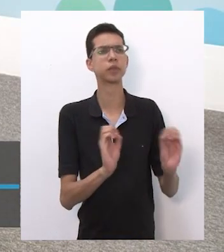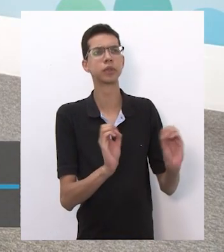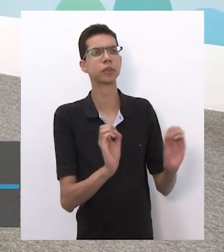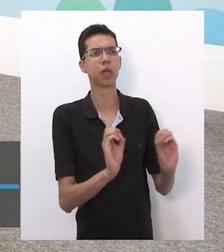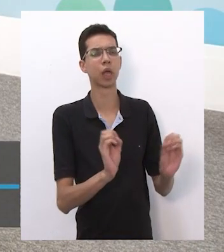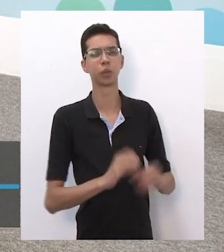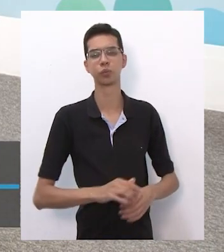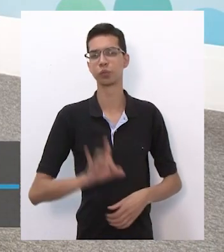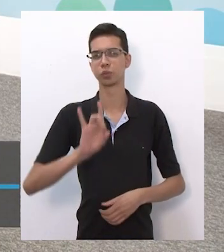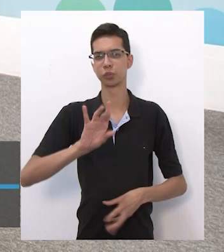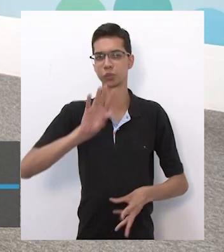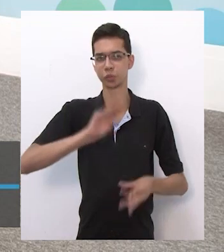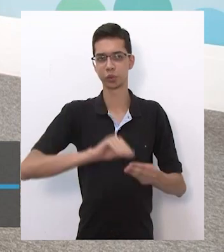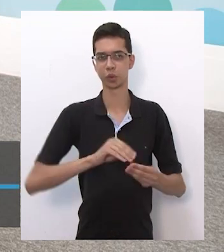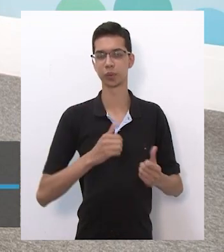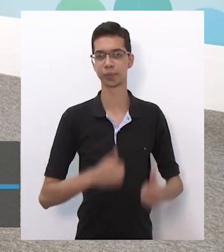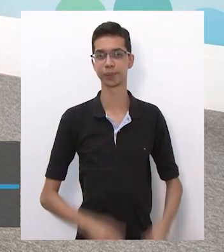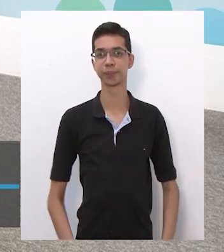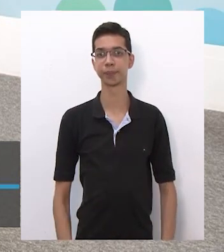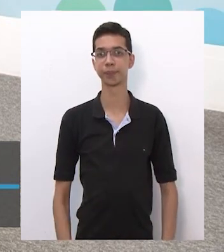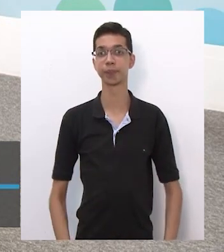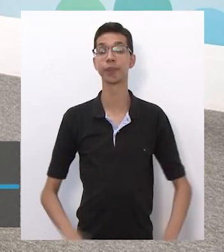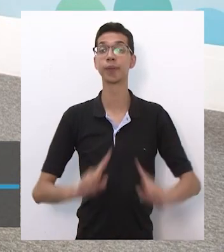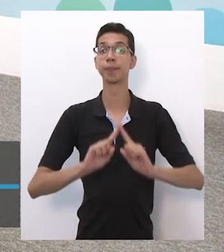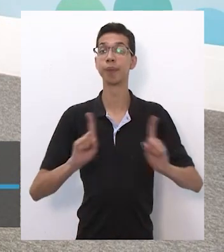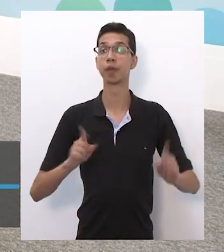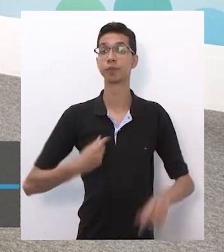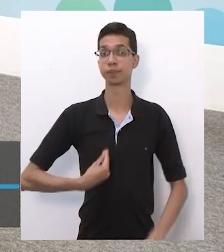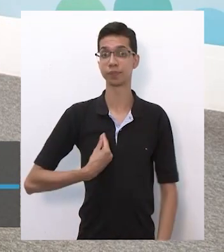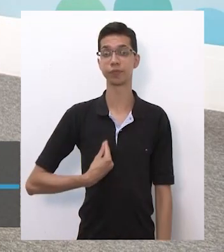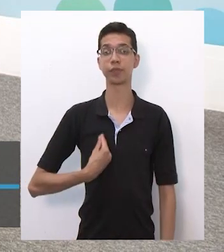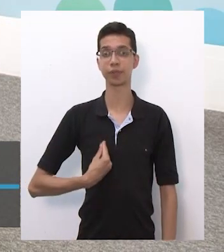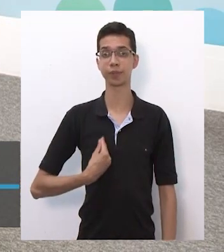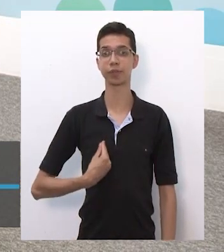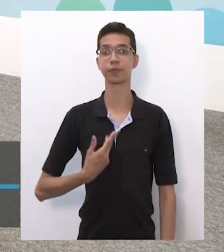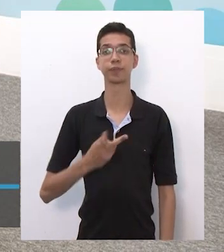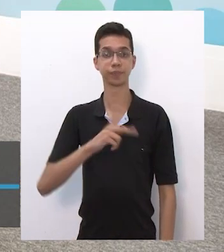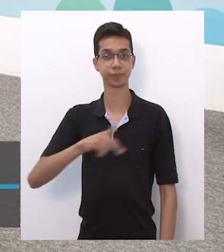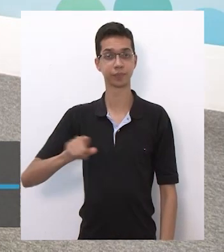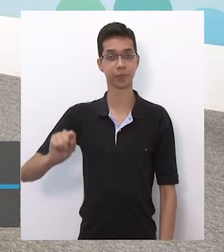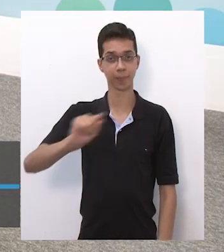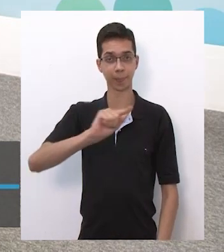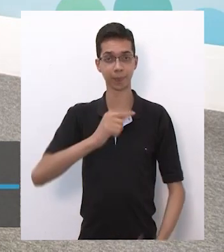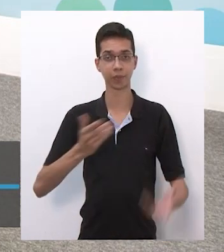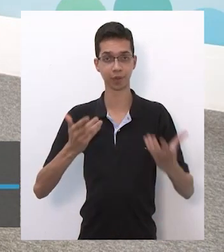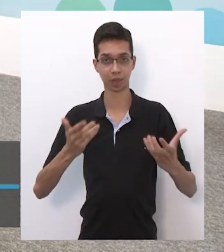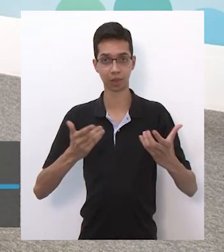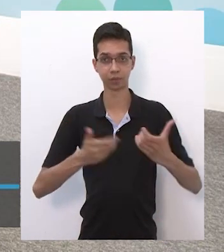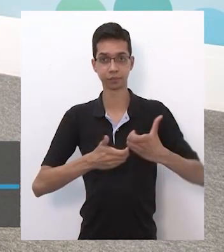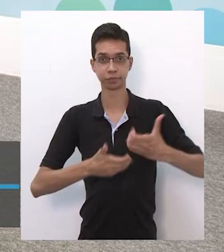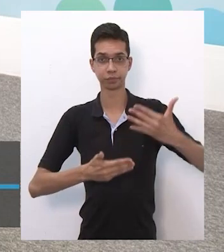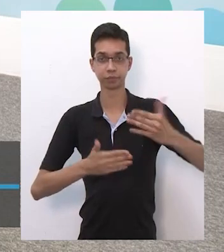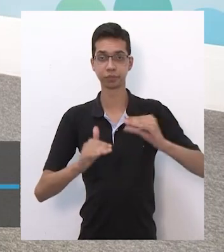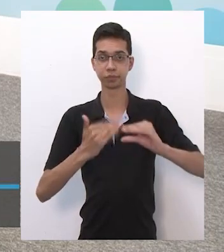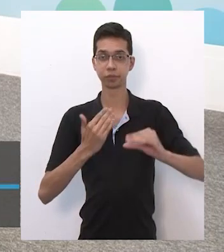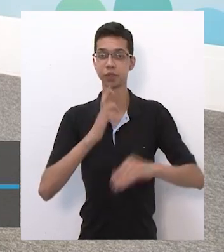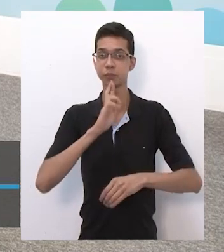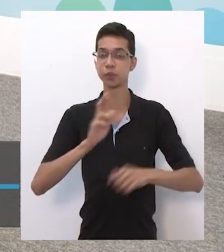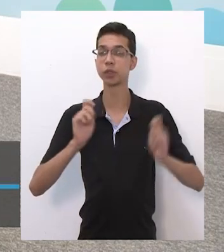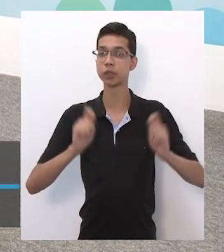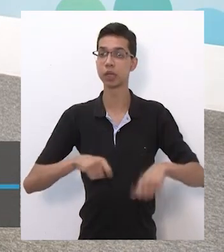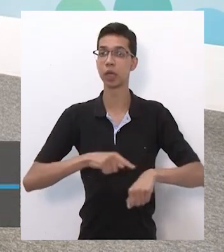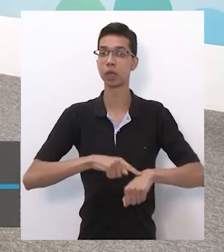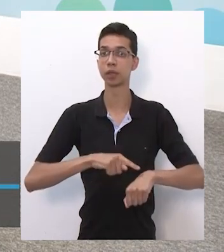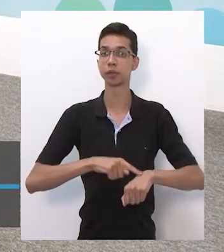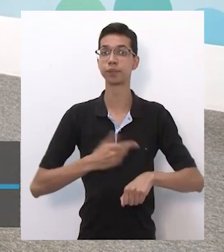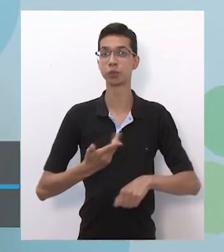essas mesmas, mas a gente está à disposição. Se algum professor quiser postar, ainda dá tempo da gente responder. Sim. Se